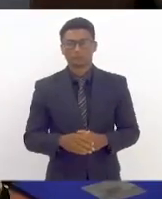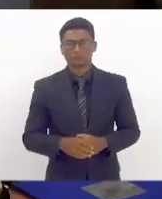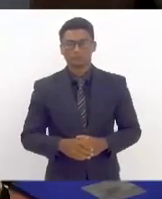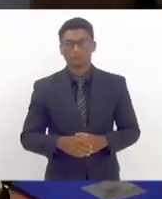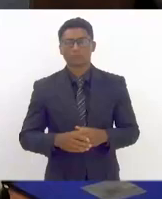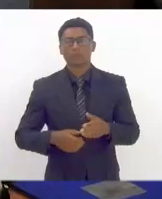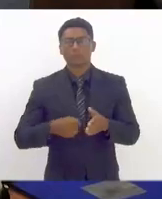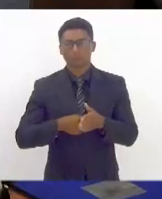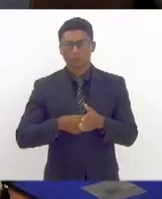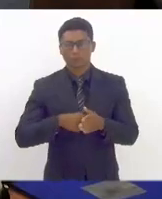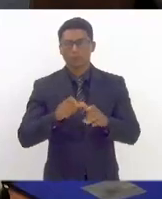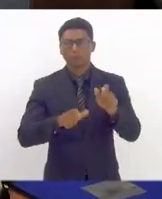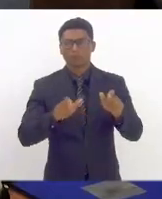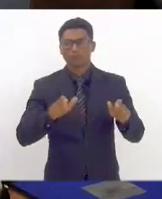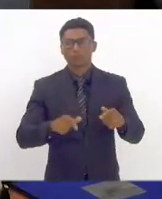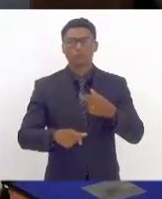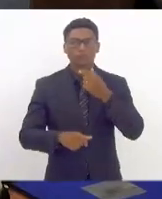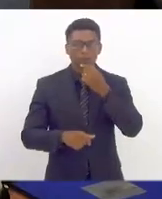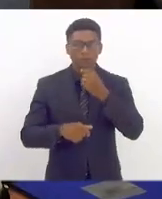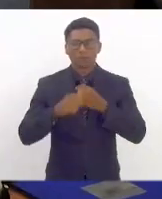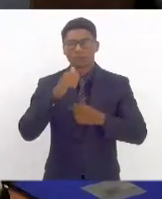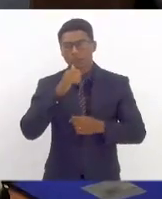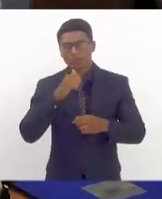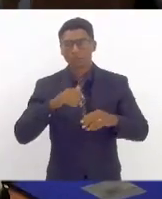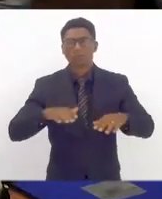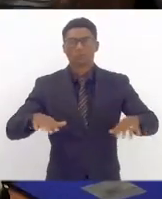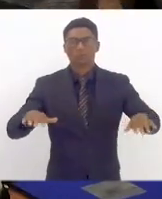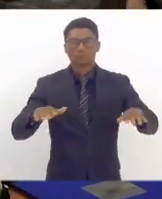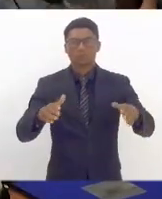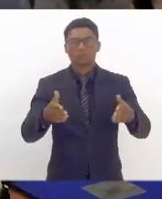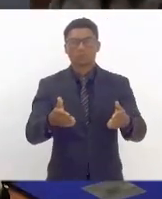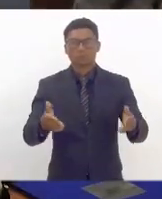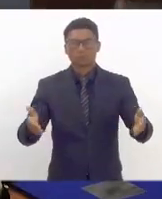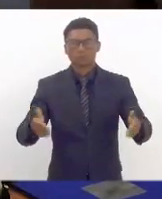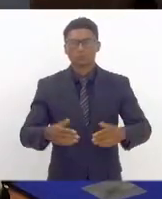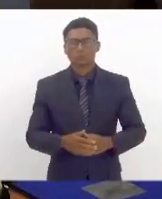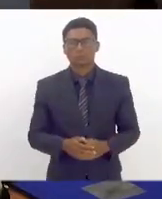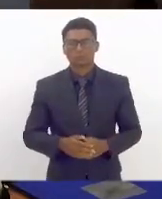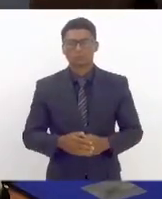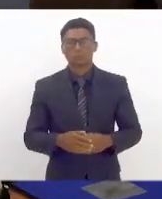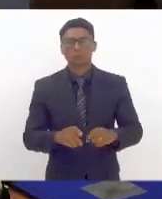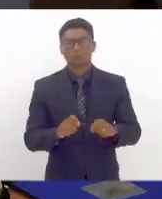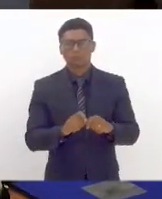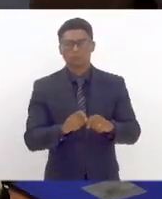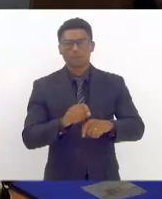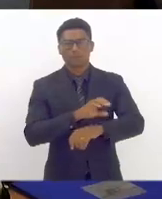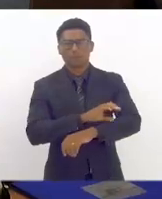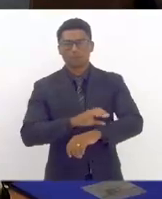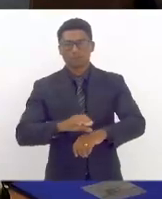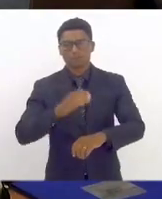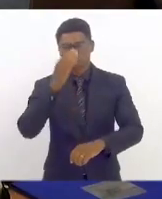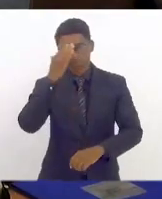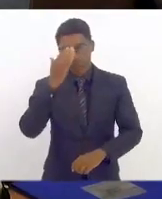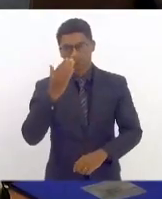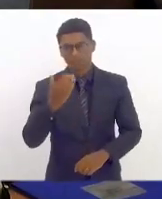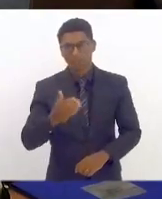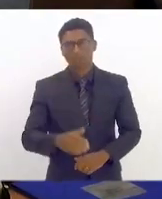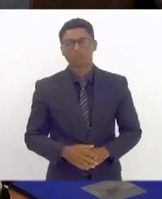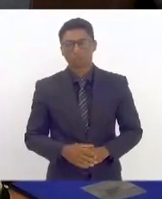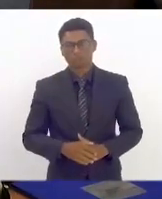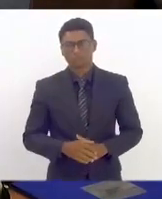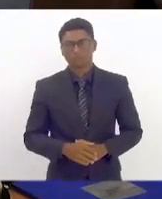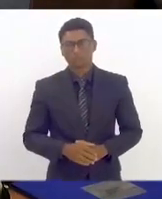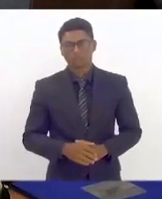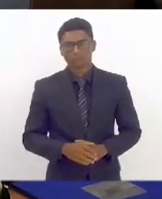nossos guerreiros né nossas guerreiras que estão fazendo nosso fazer cultural agradecer demais muito axé para todo mundo